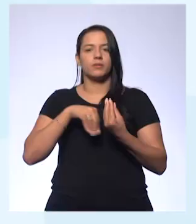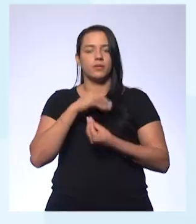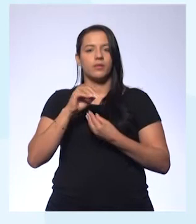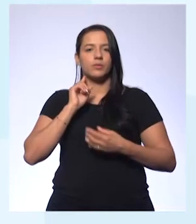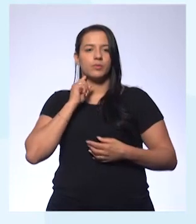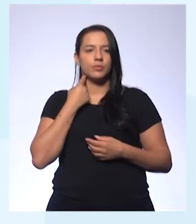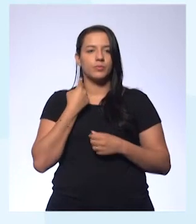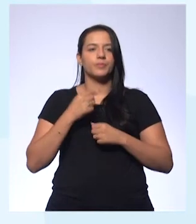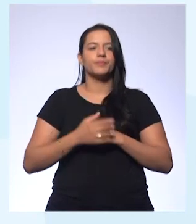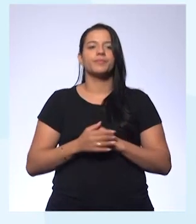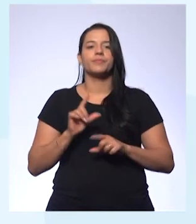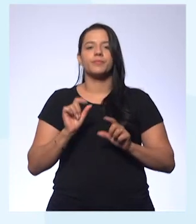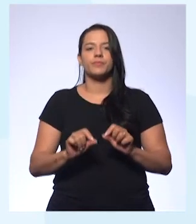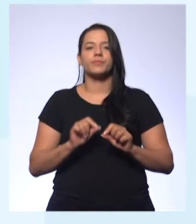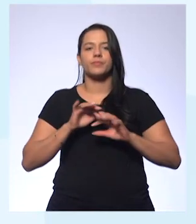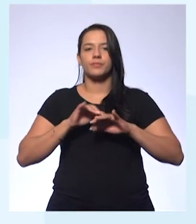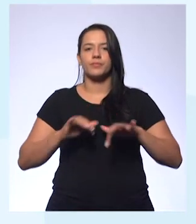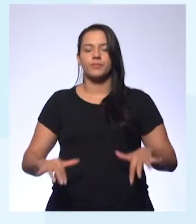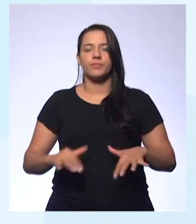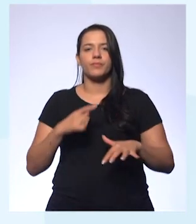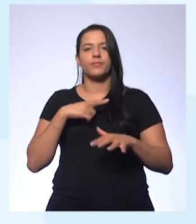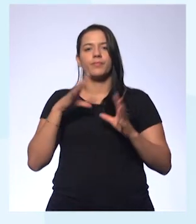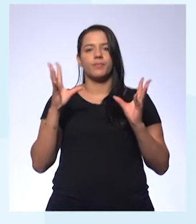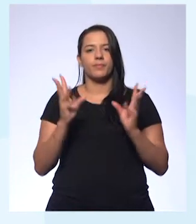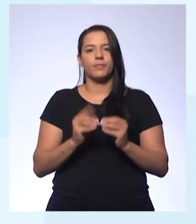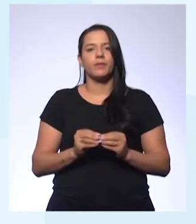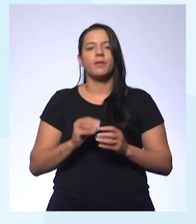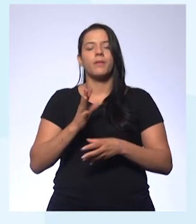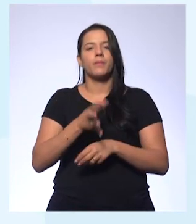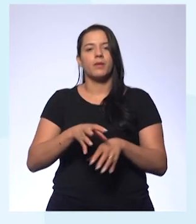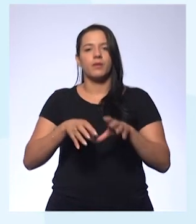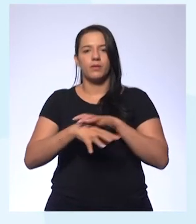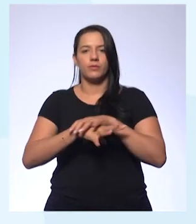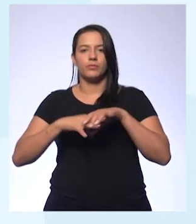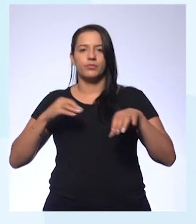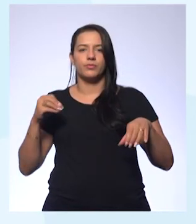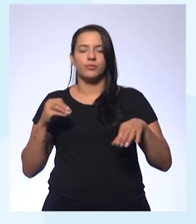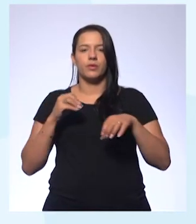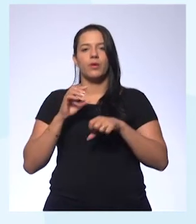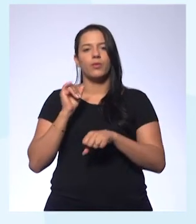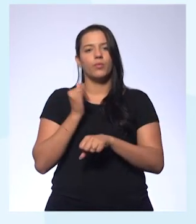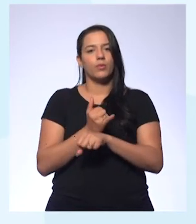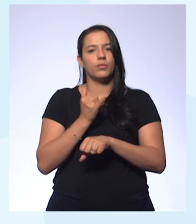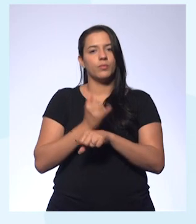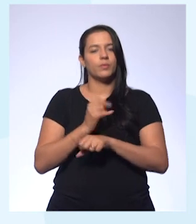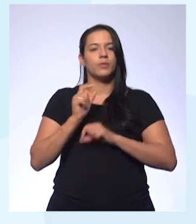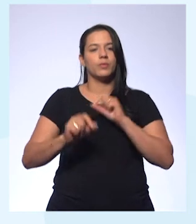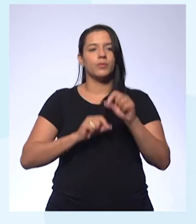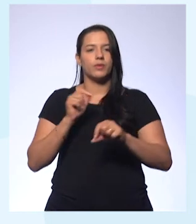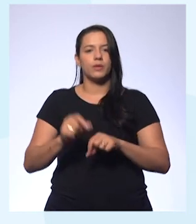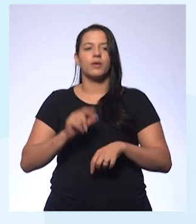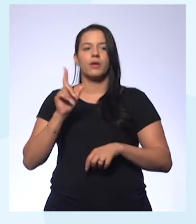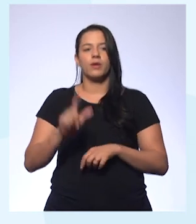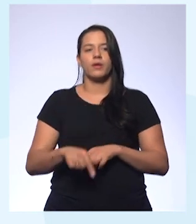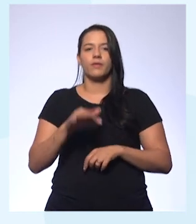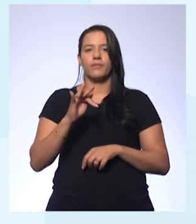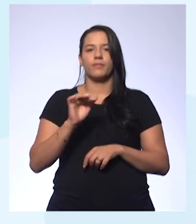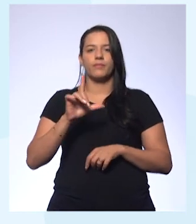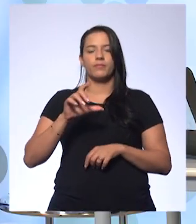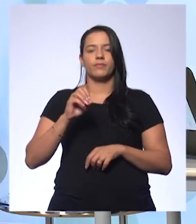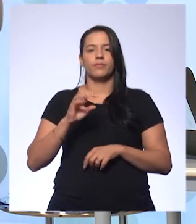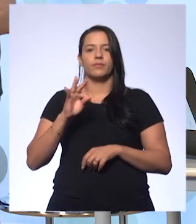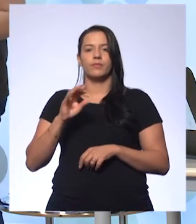método de separação comumente usado para retirar o sulfato de alumínio com as impurezas é quem? Flotação, que nós vimos lá